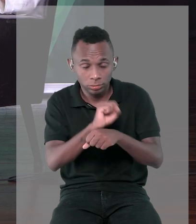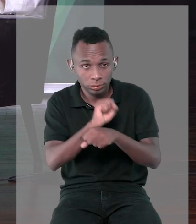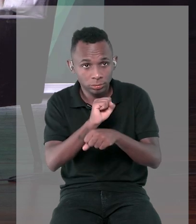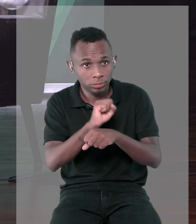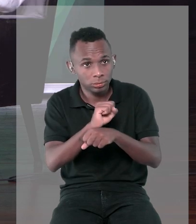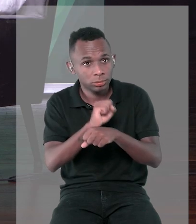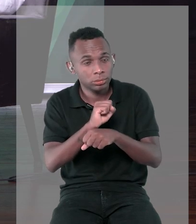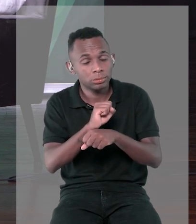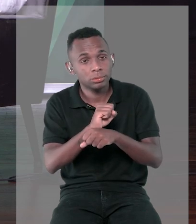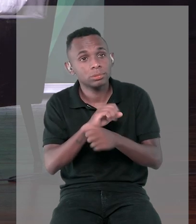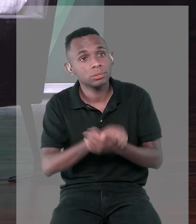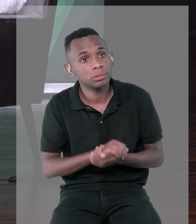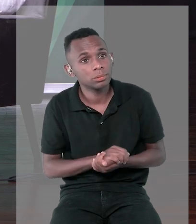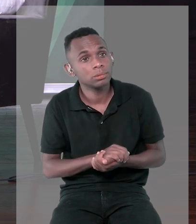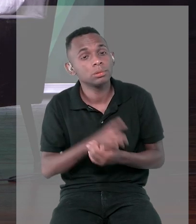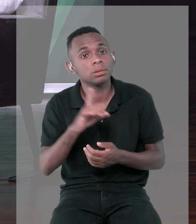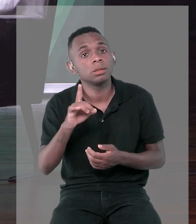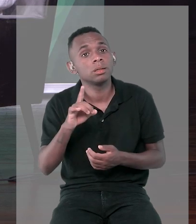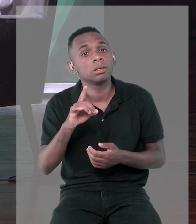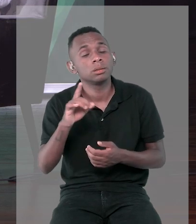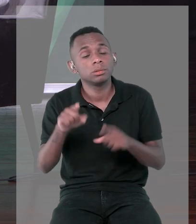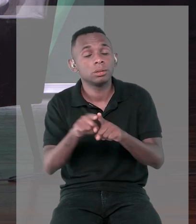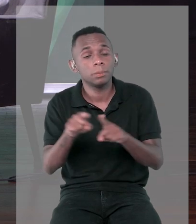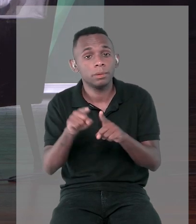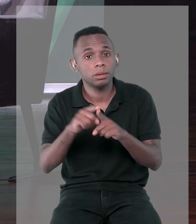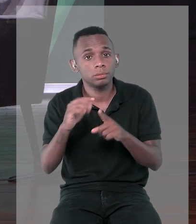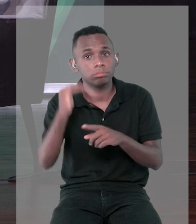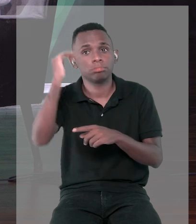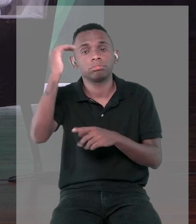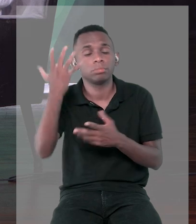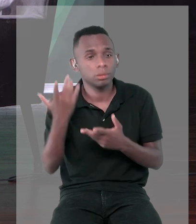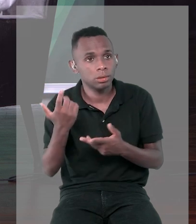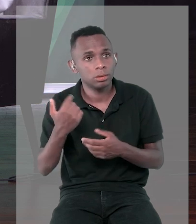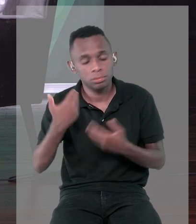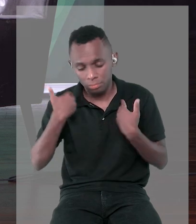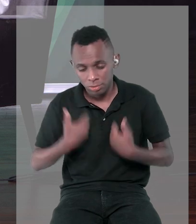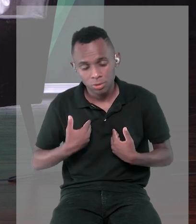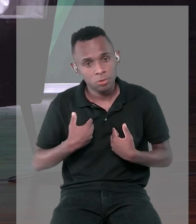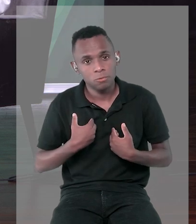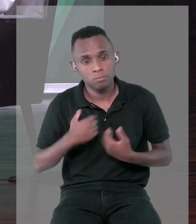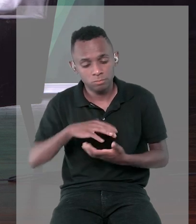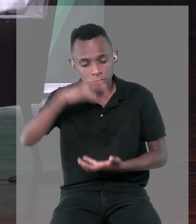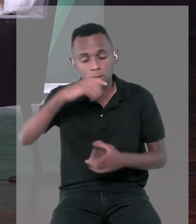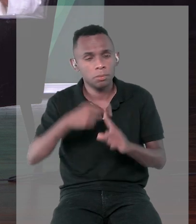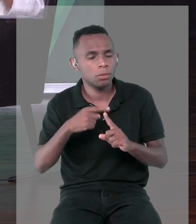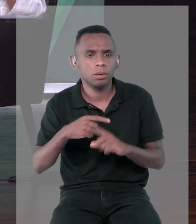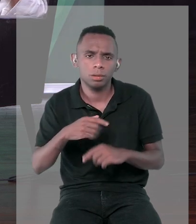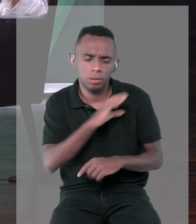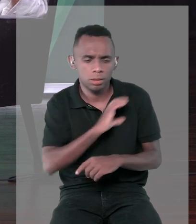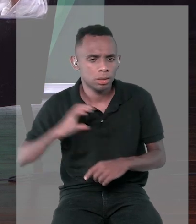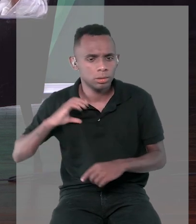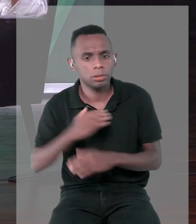aí, só completar. Tem a adulta. Tem a adulta e não tem sênior, que nem eu, né? Por quê? Porque ela faleceu